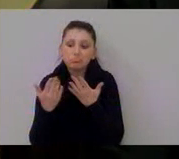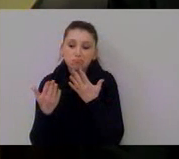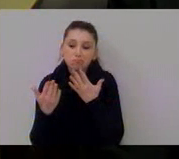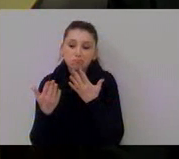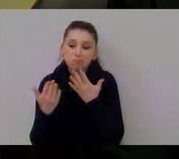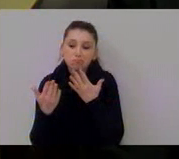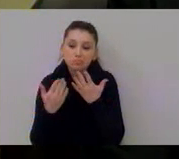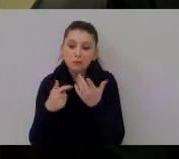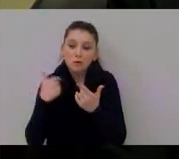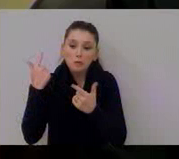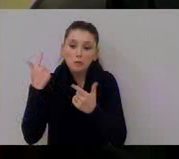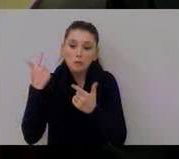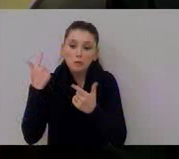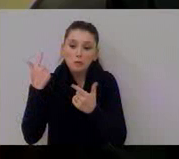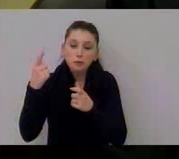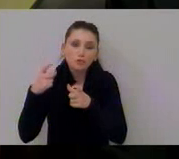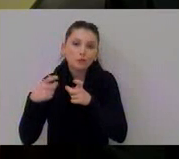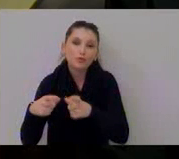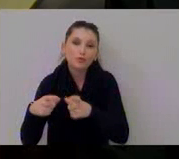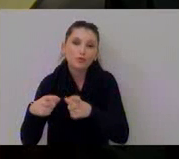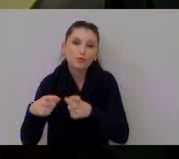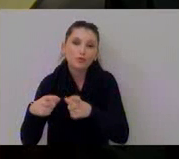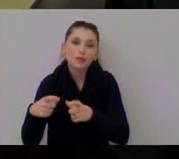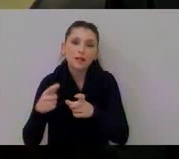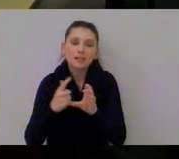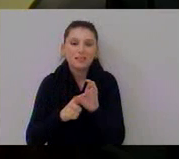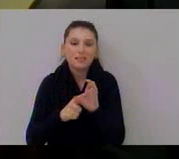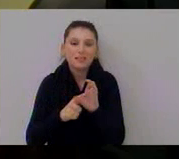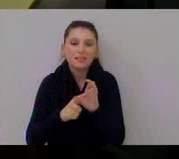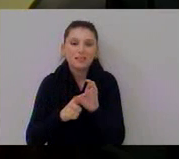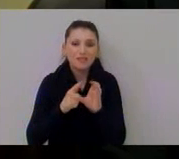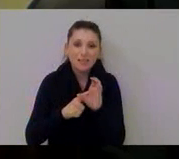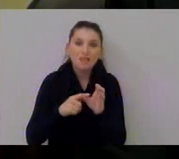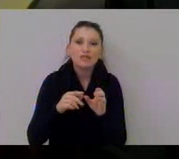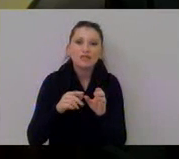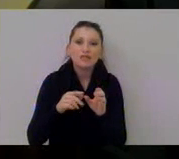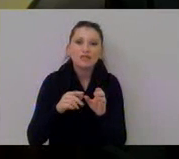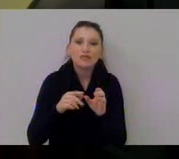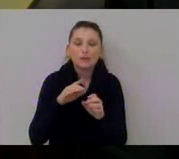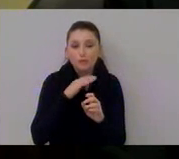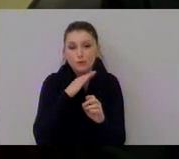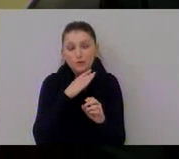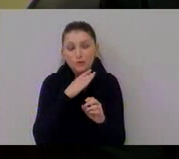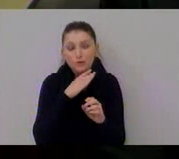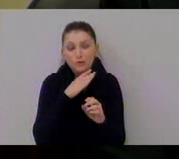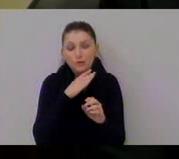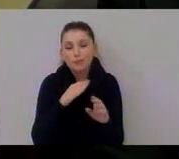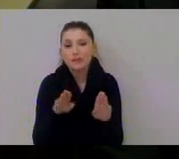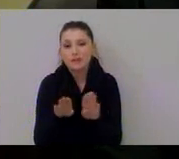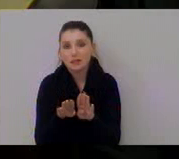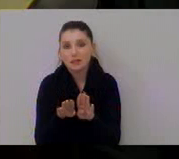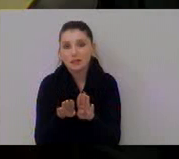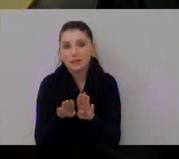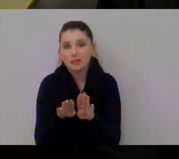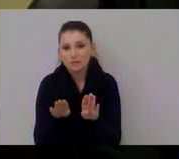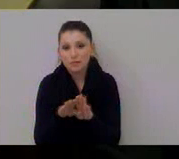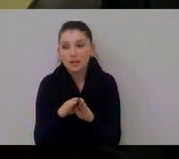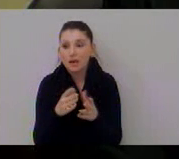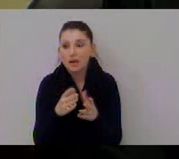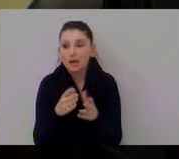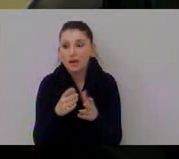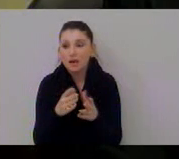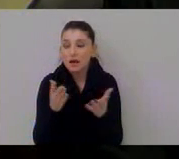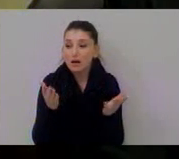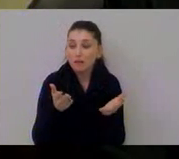Mas acredito que cada bairro, cada cidadão desta